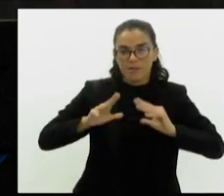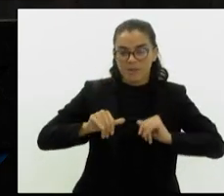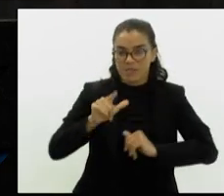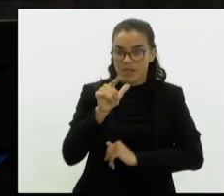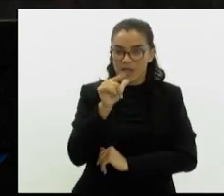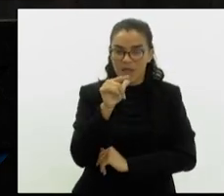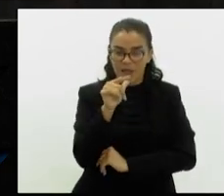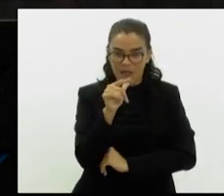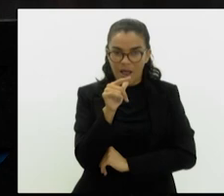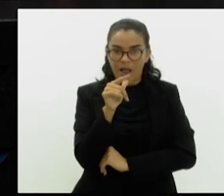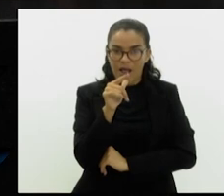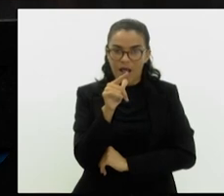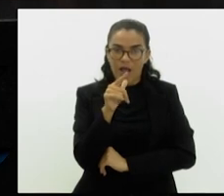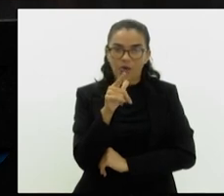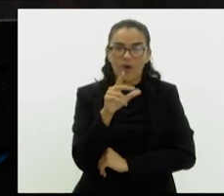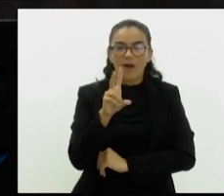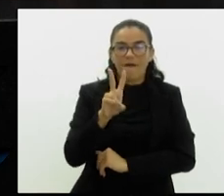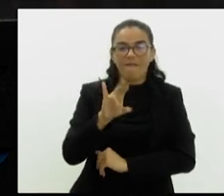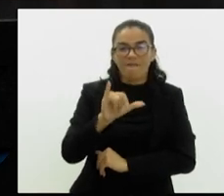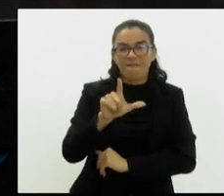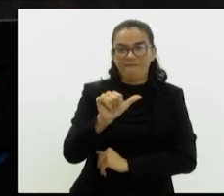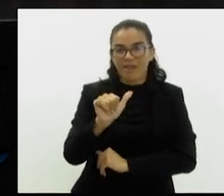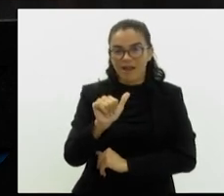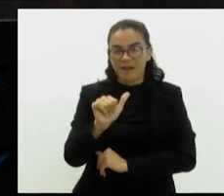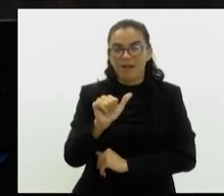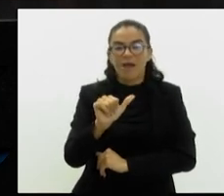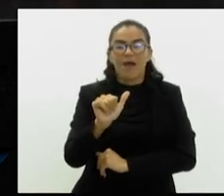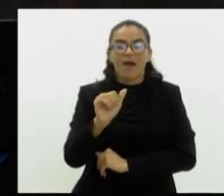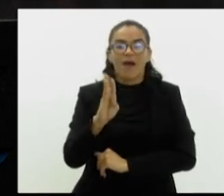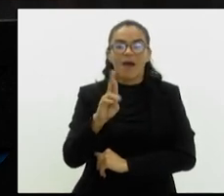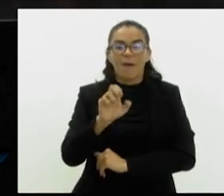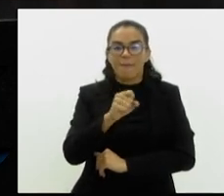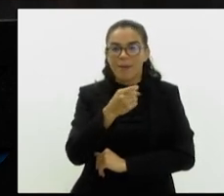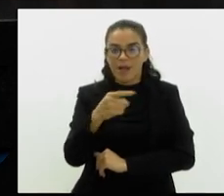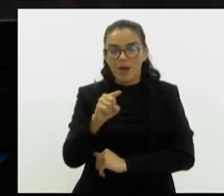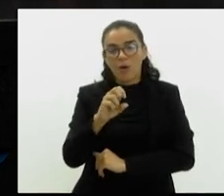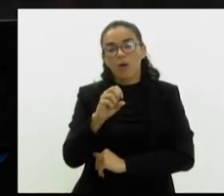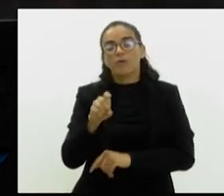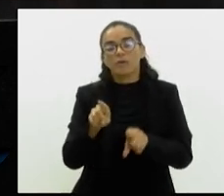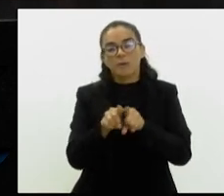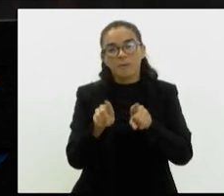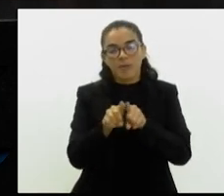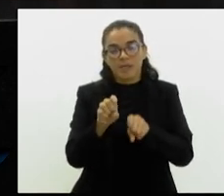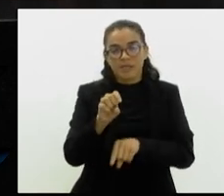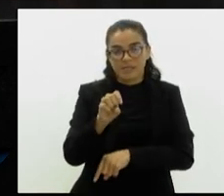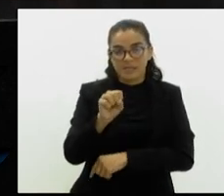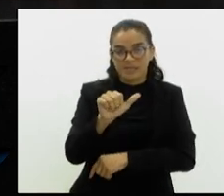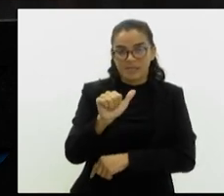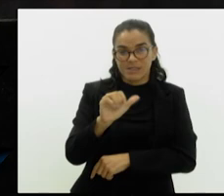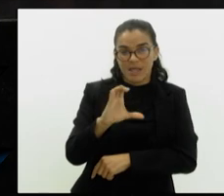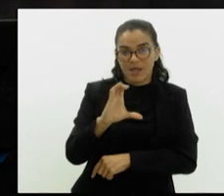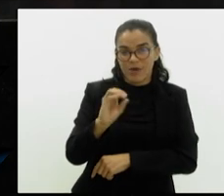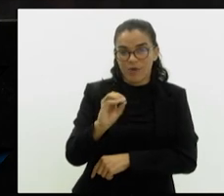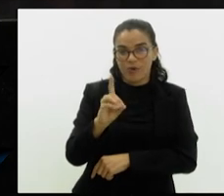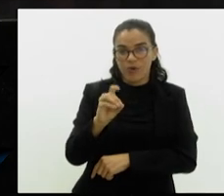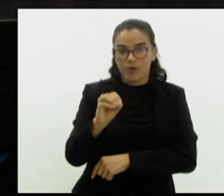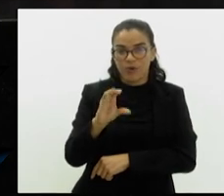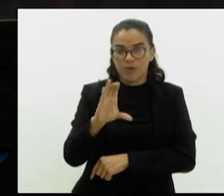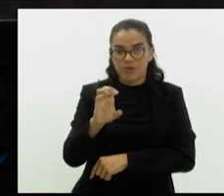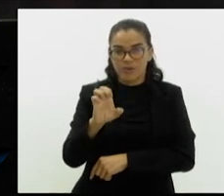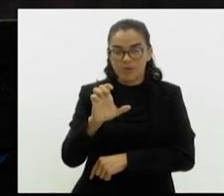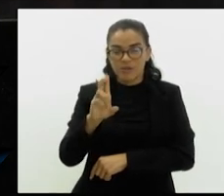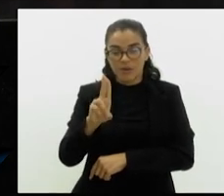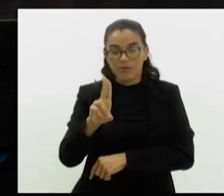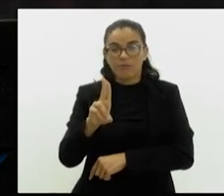apenas do saneamento da Vila do Abraão e e do saco do céu na Ilha Grande mas como outras ações também